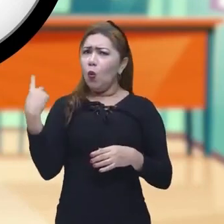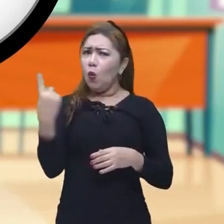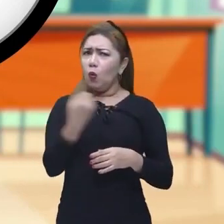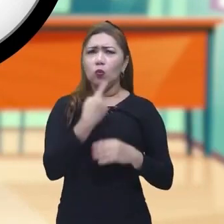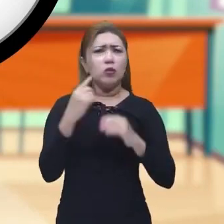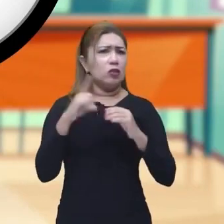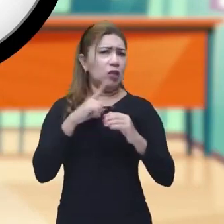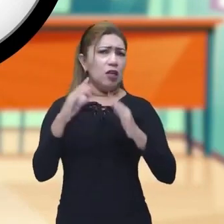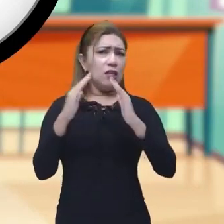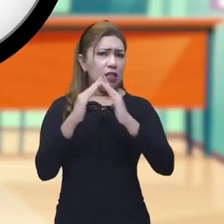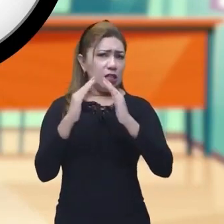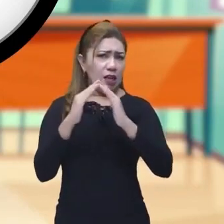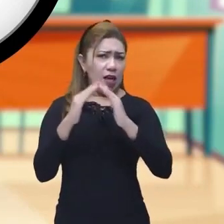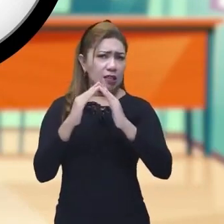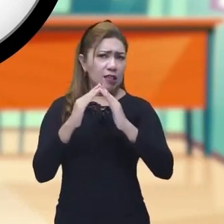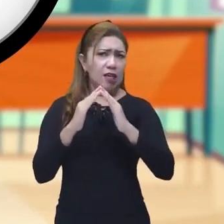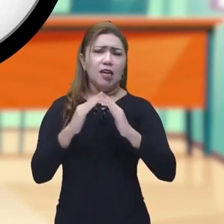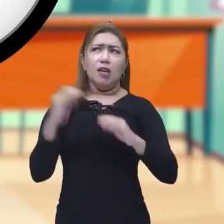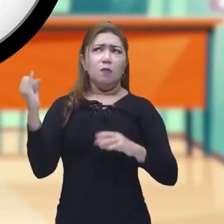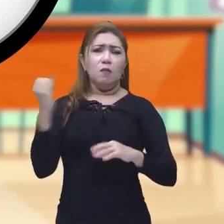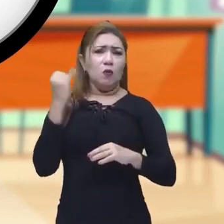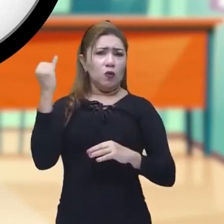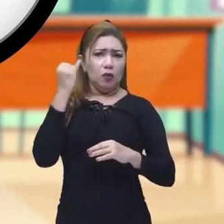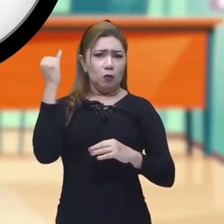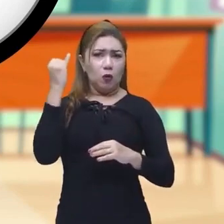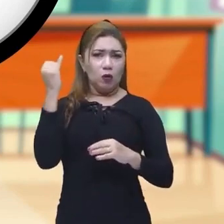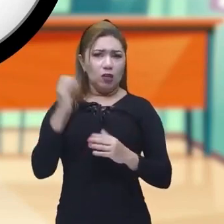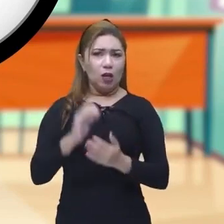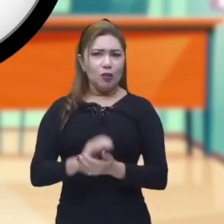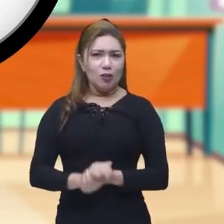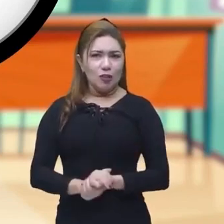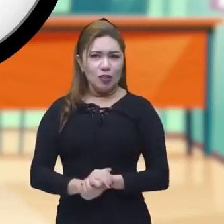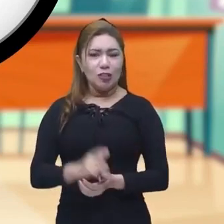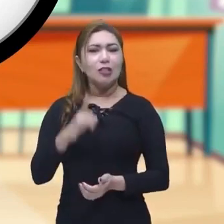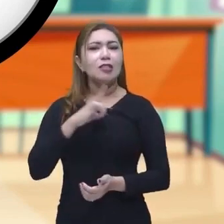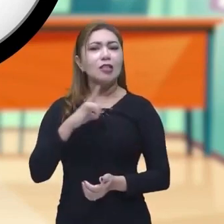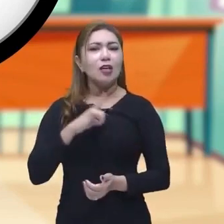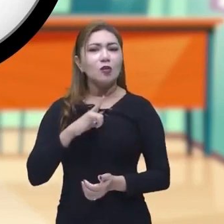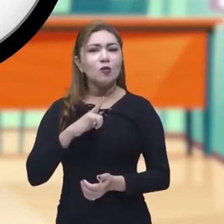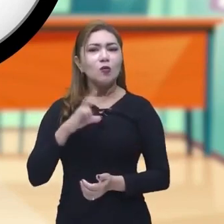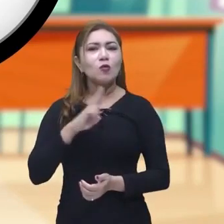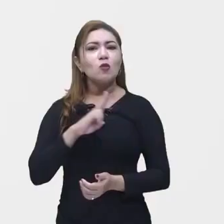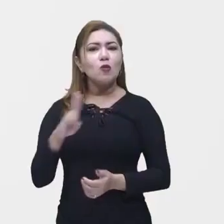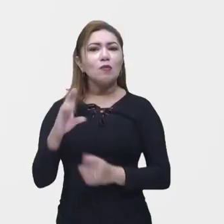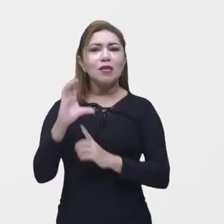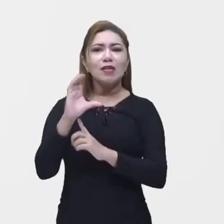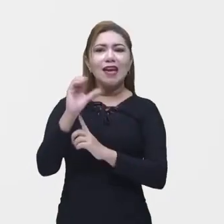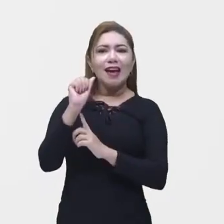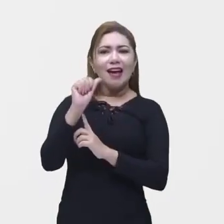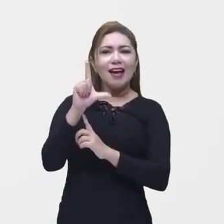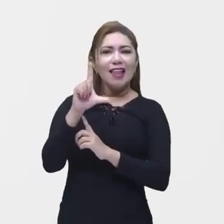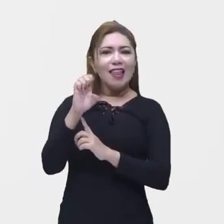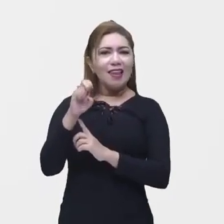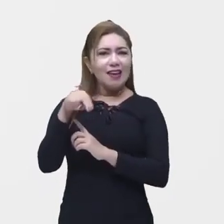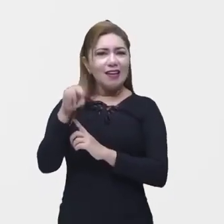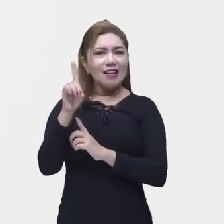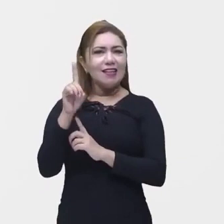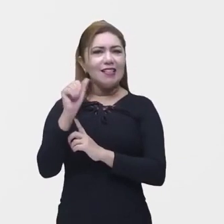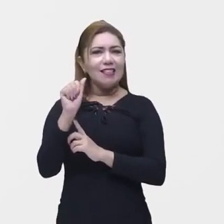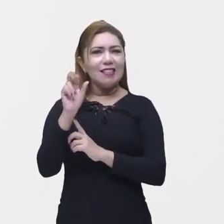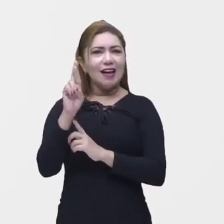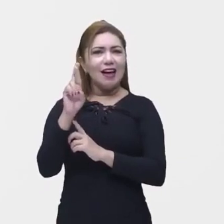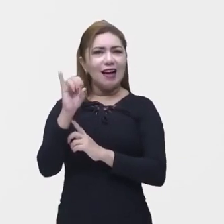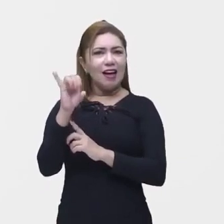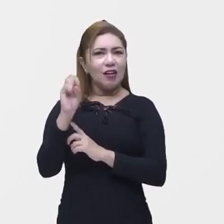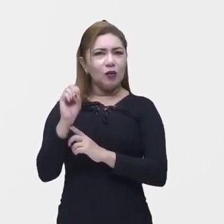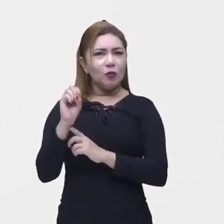muita gente utiliza e ele é extremamente necessário, que é o calendário, ok? De olho na tela. O